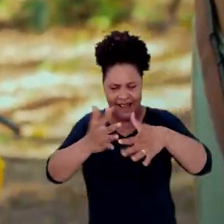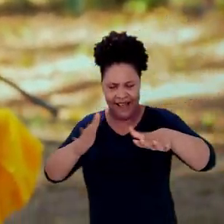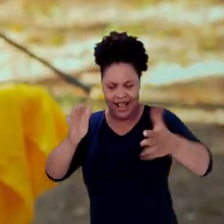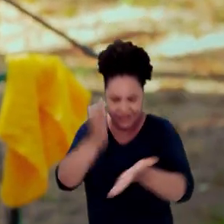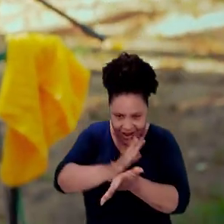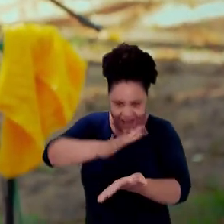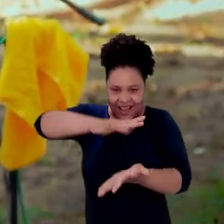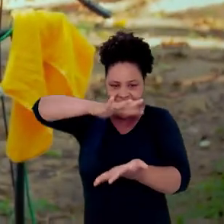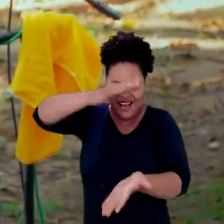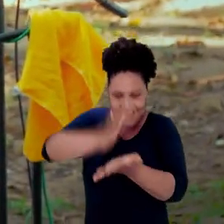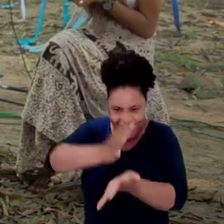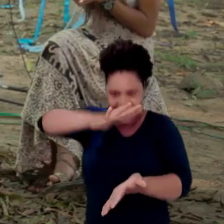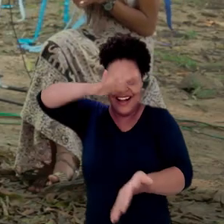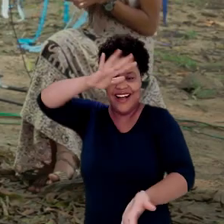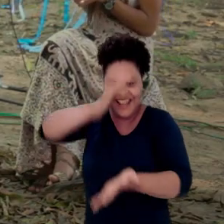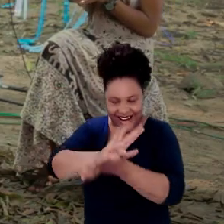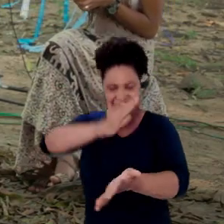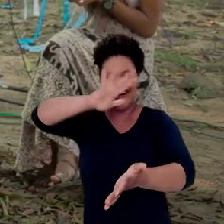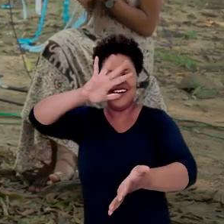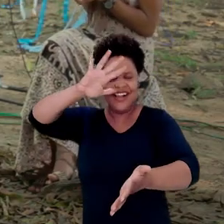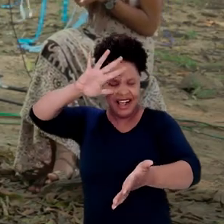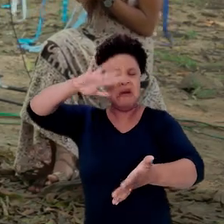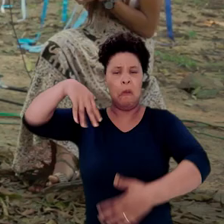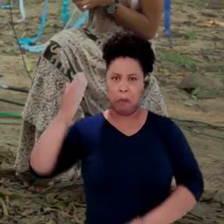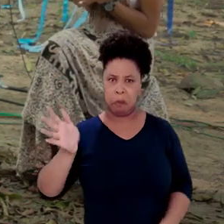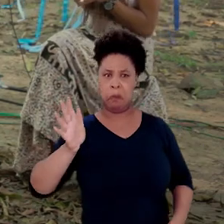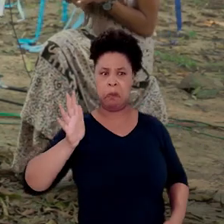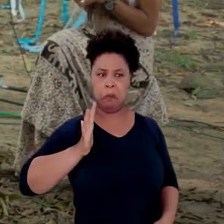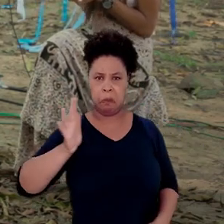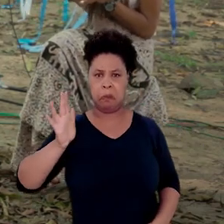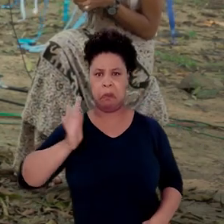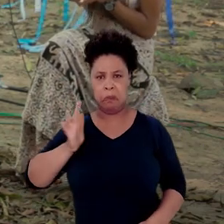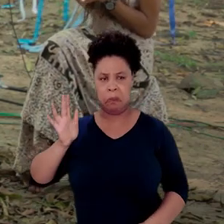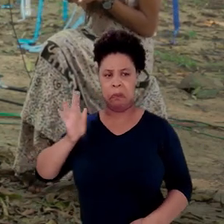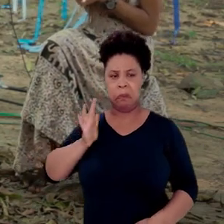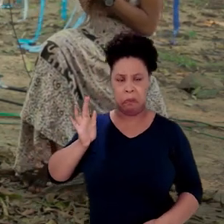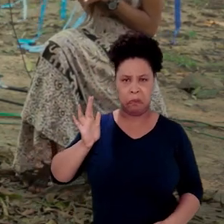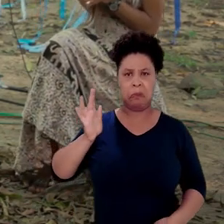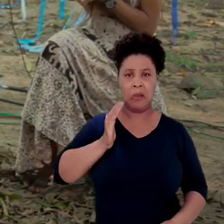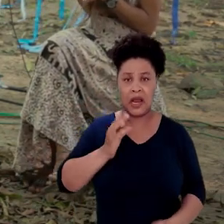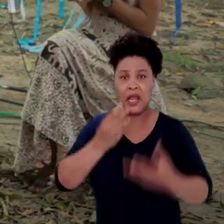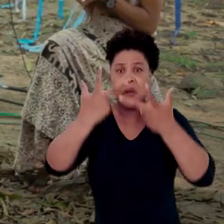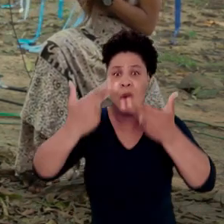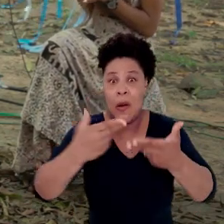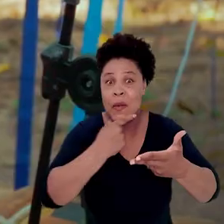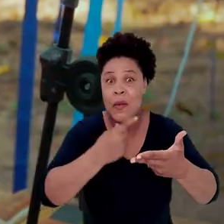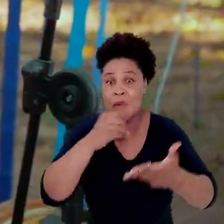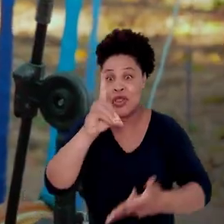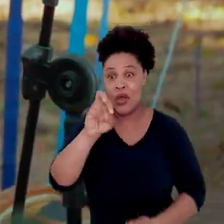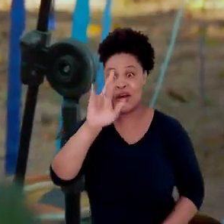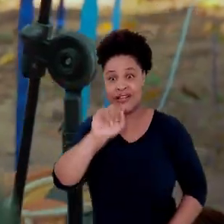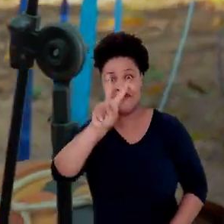se misturam no peral. Quem descobre sua riqueza, não se cansa de falar, como disse